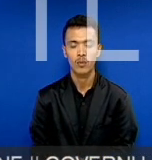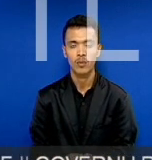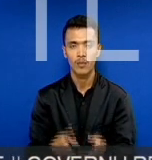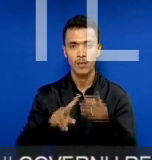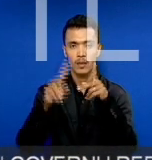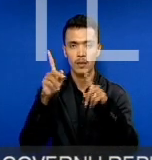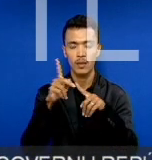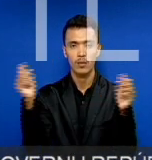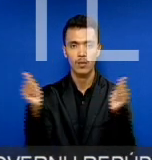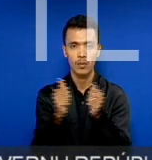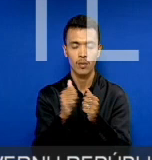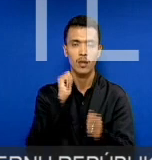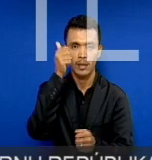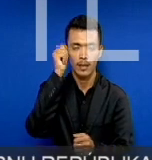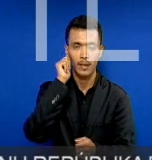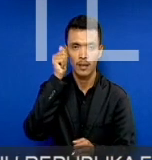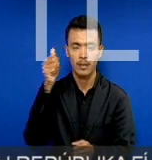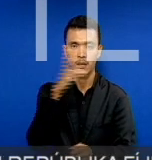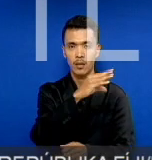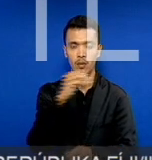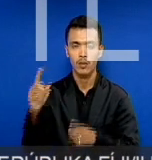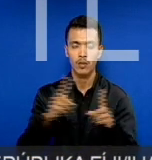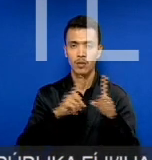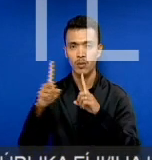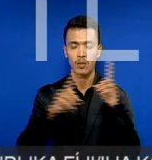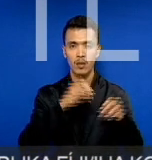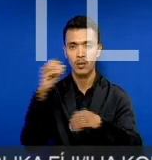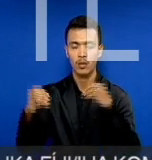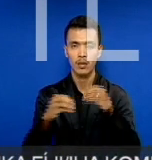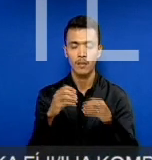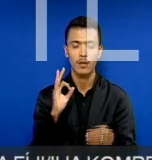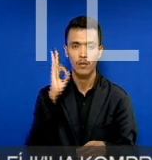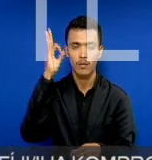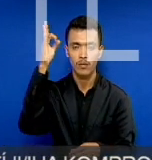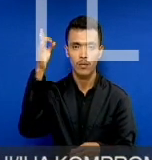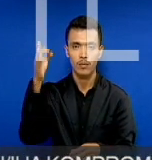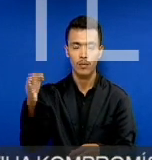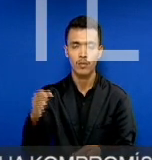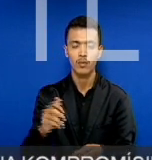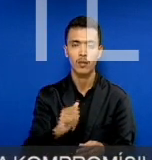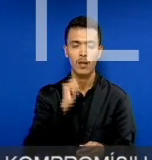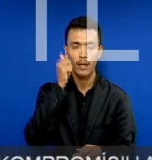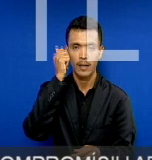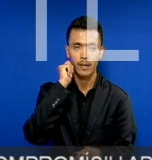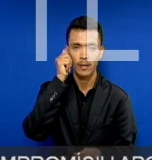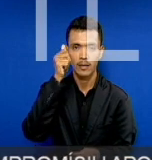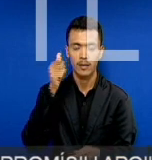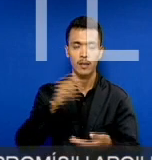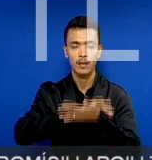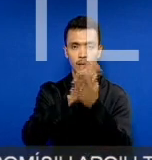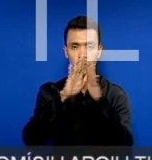relacionamento ho ASEAN, no colia conaba futuro ba região ho paz